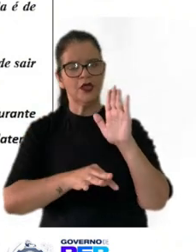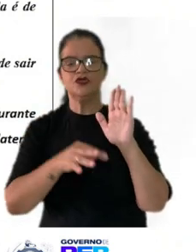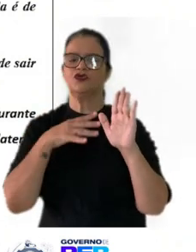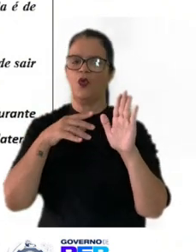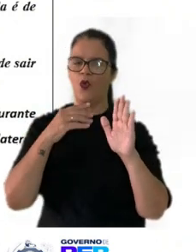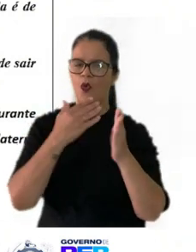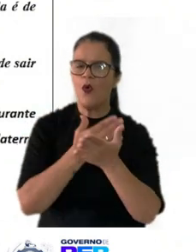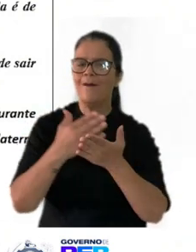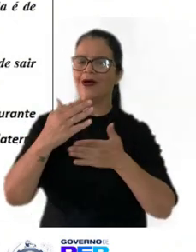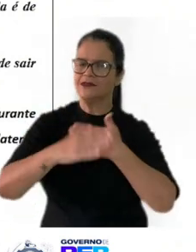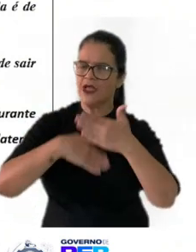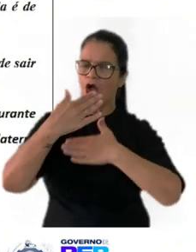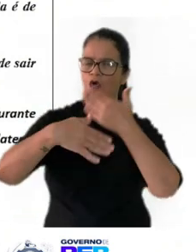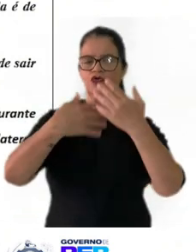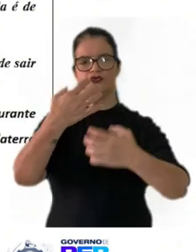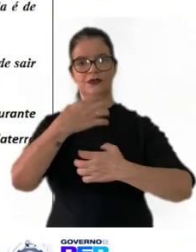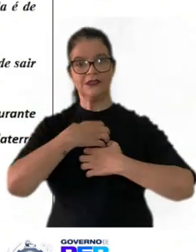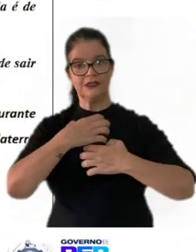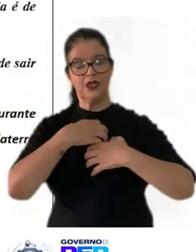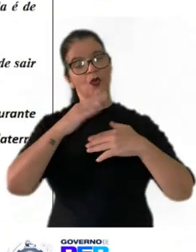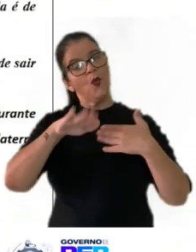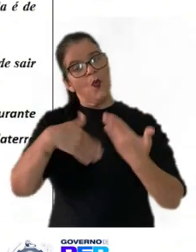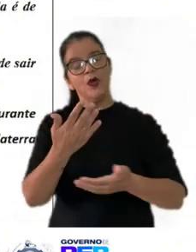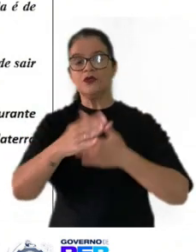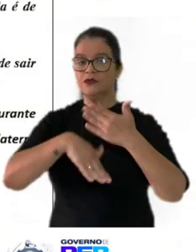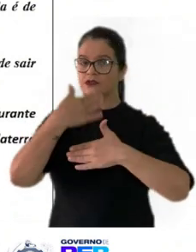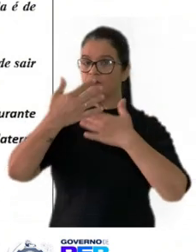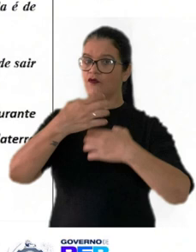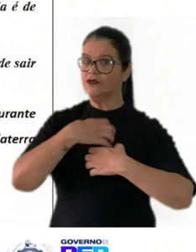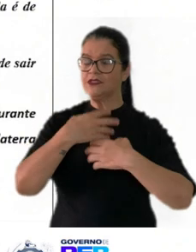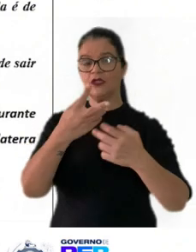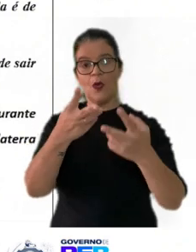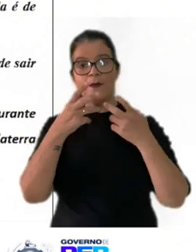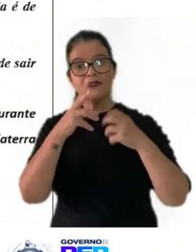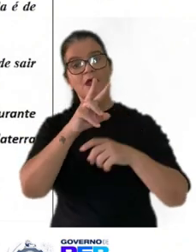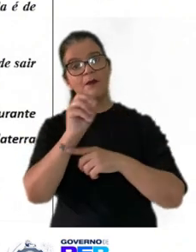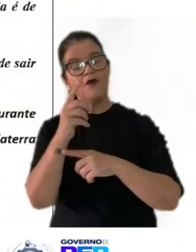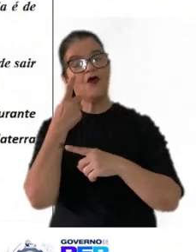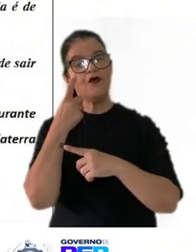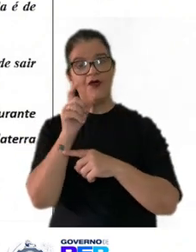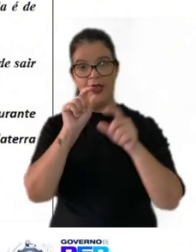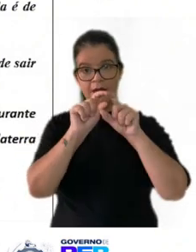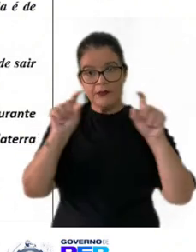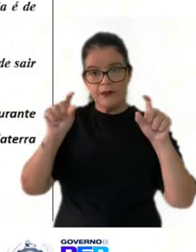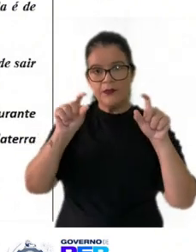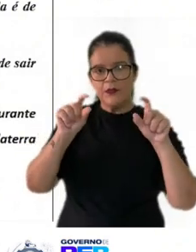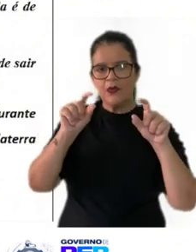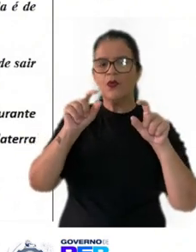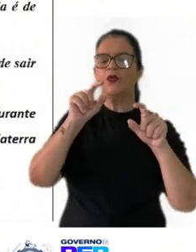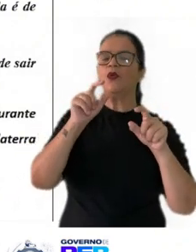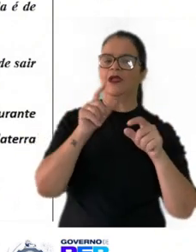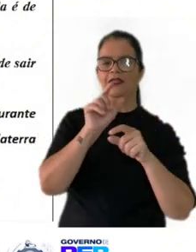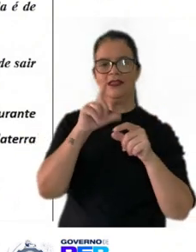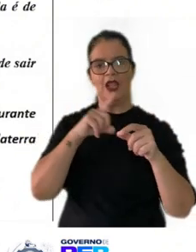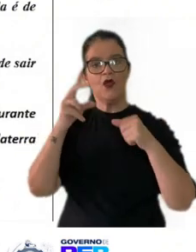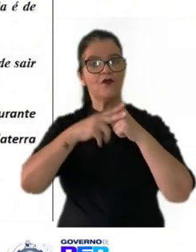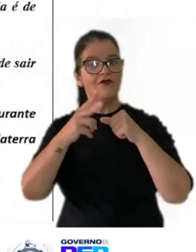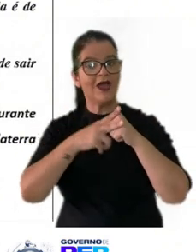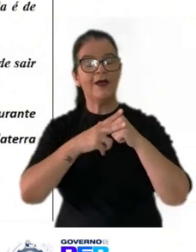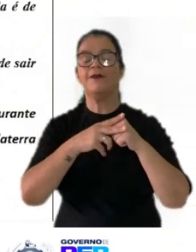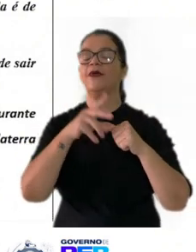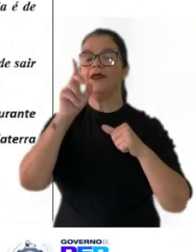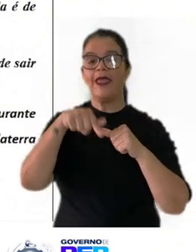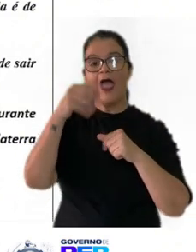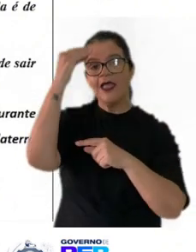sentido e aí enquanto eu construo esse sentido eu vou perceber que aqui ó quitting quitting vem do verbo quit que é desistir